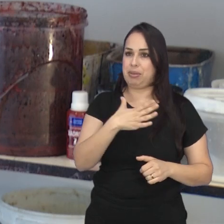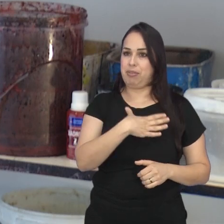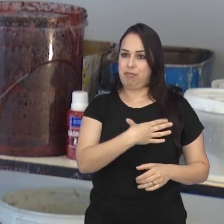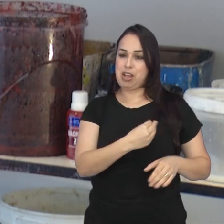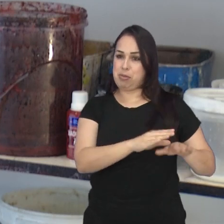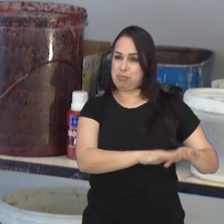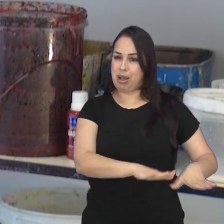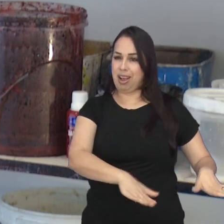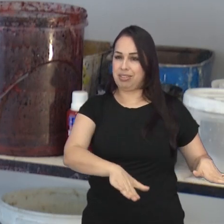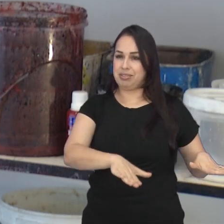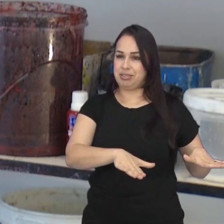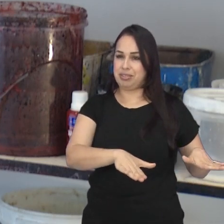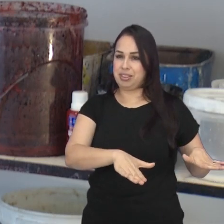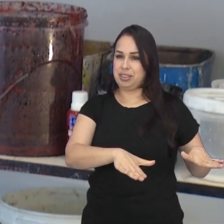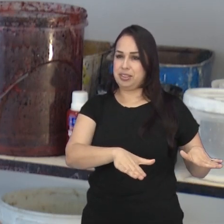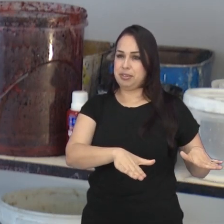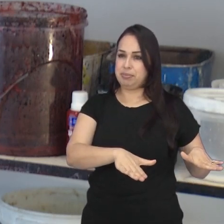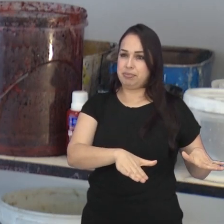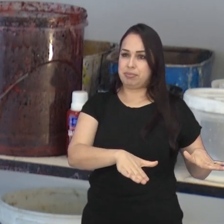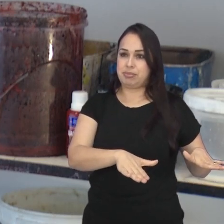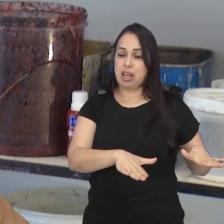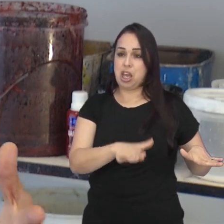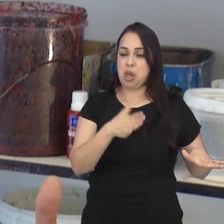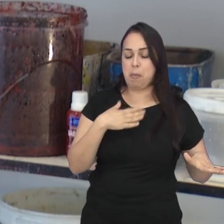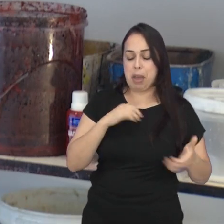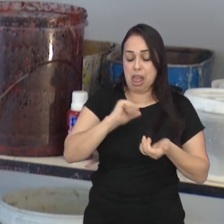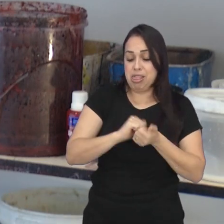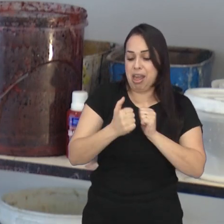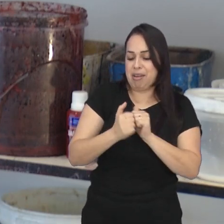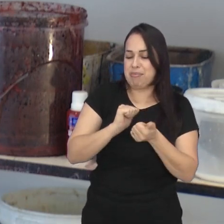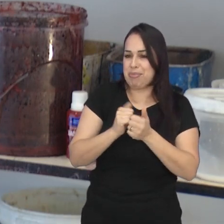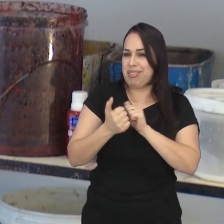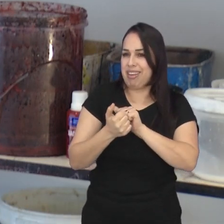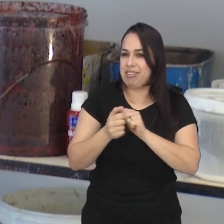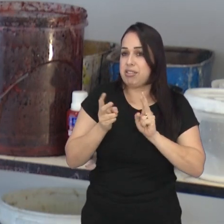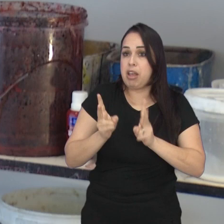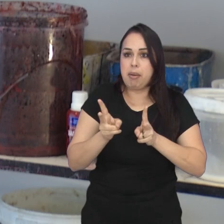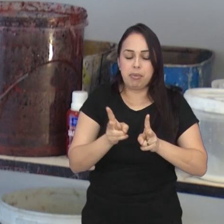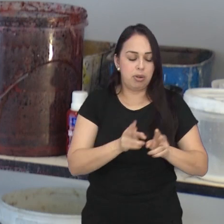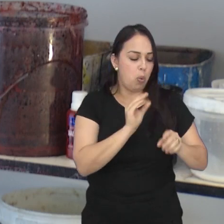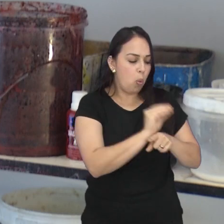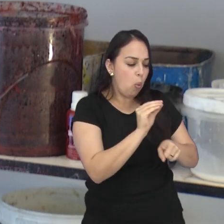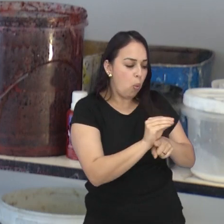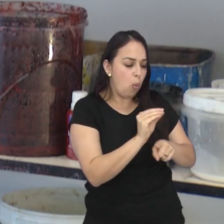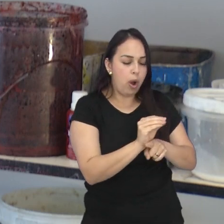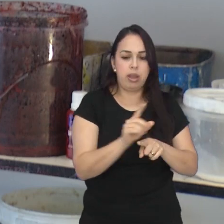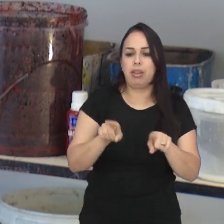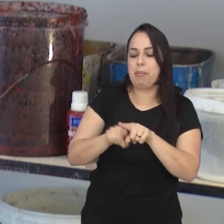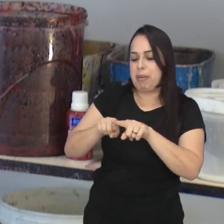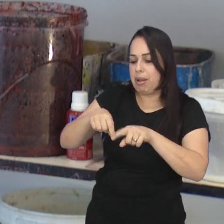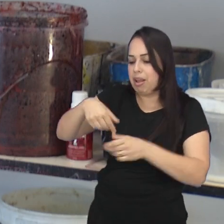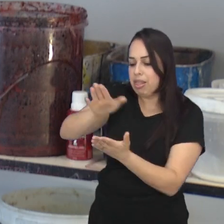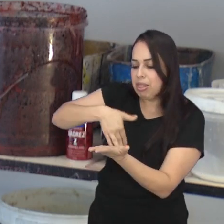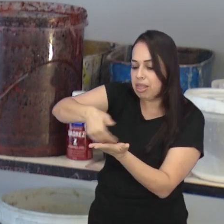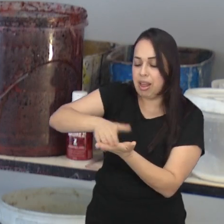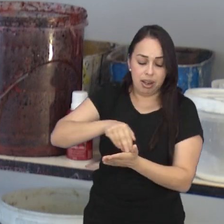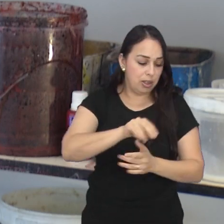filhos pequenos, eu me ajeitava para conseguir ficar no